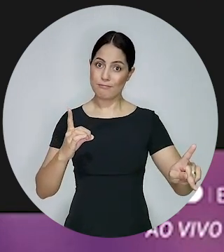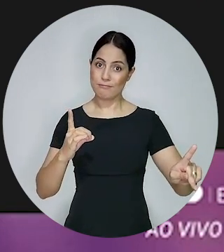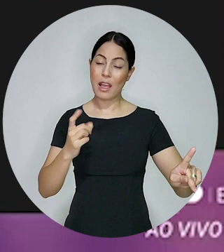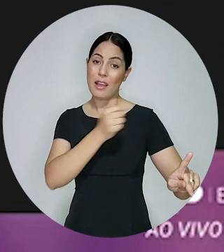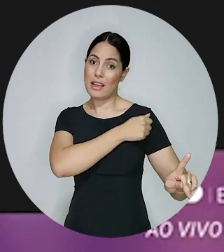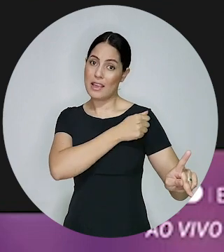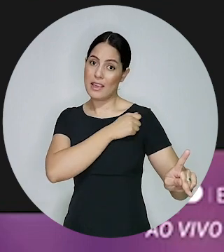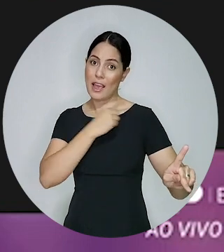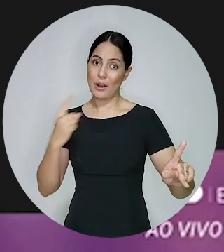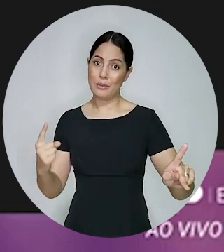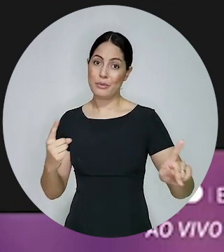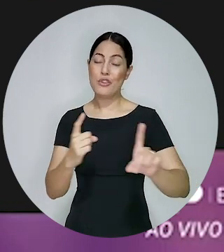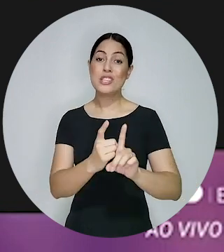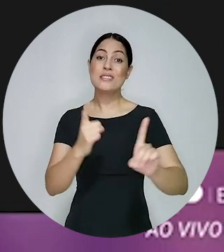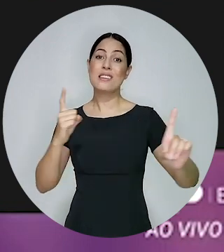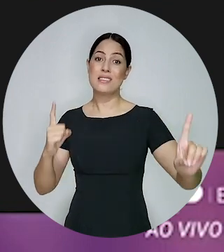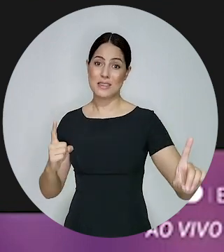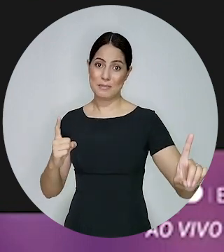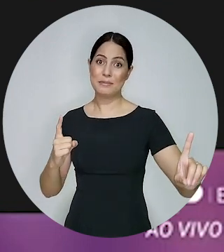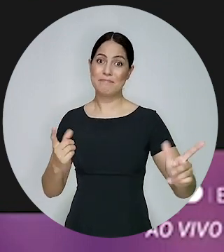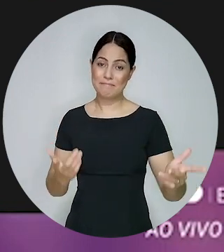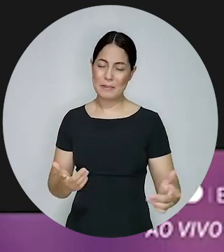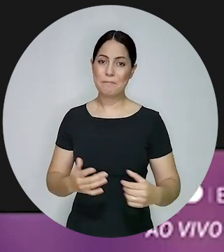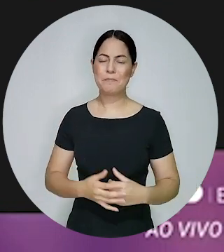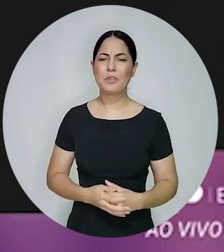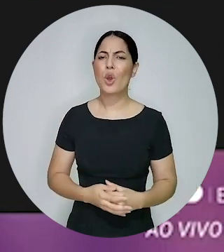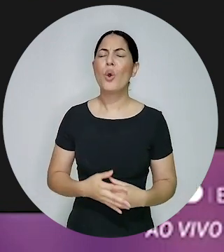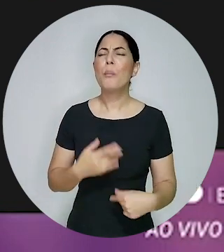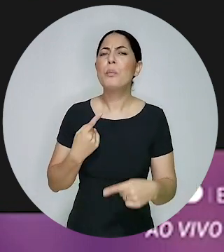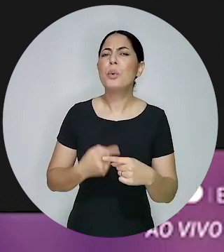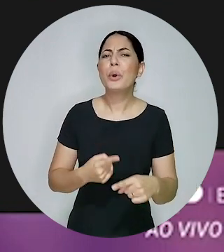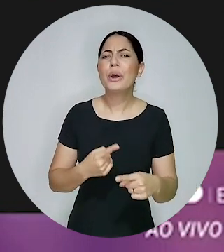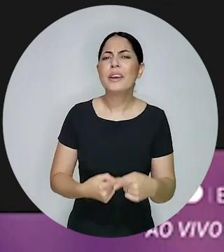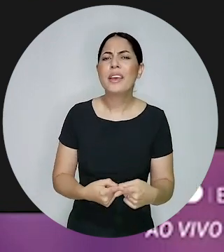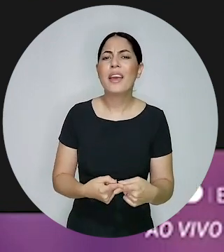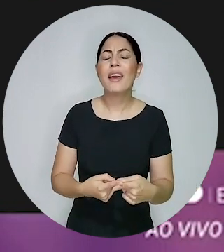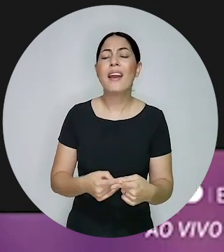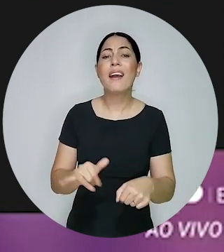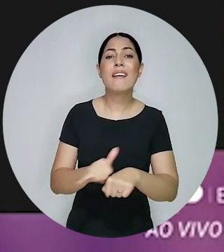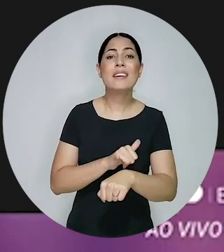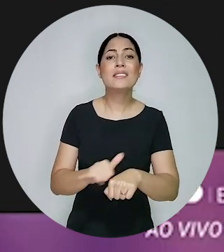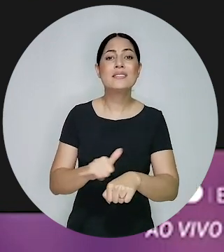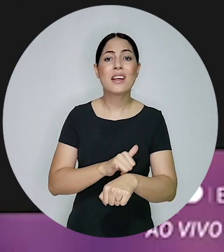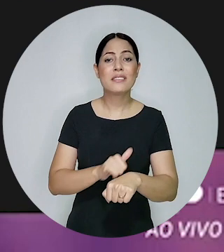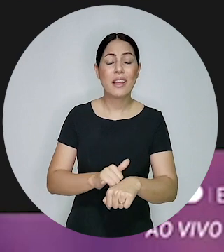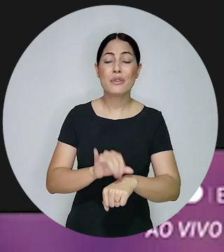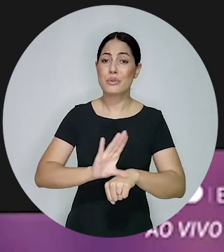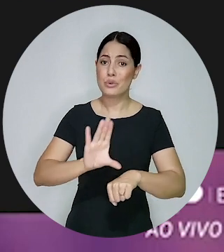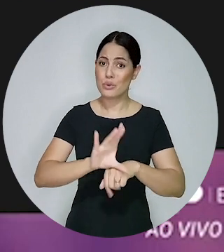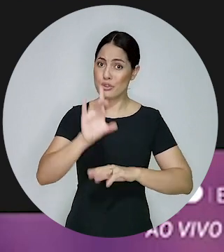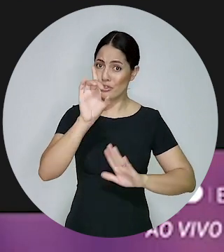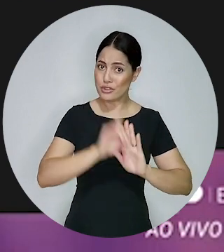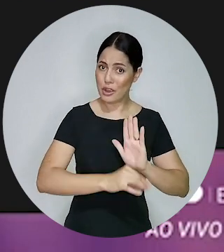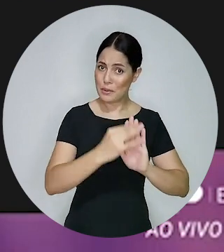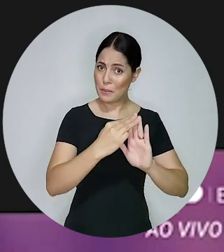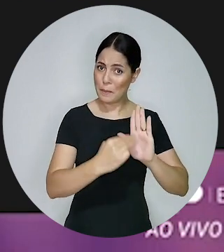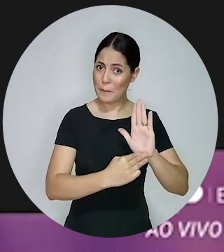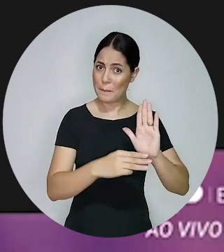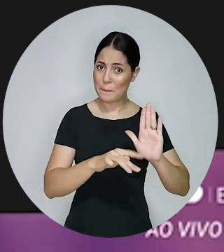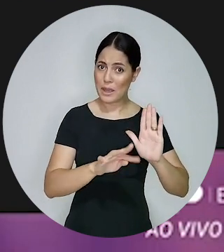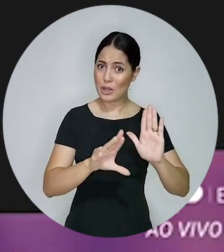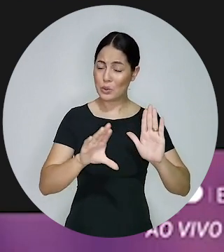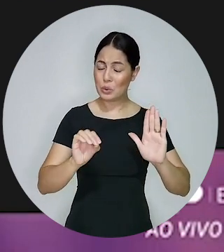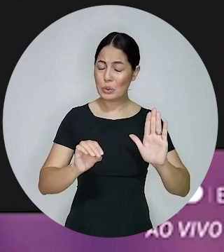distanciamento entre professor e aluno, principalmente por conta, muitas vezes, do método de ensino adotado